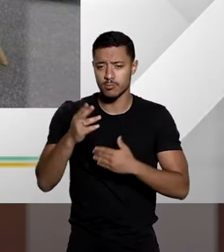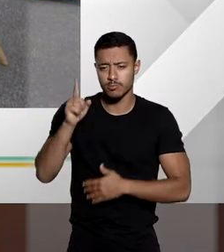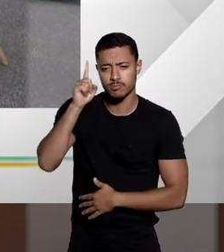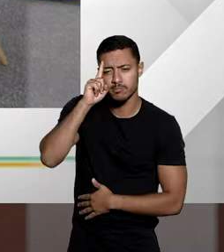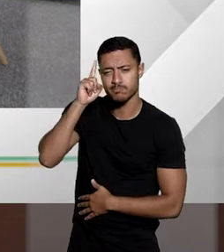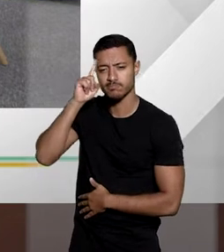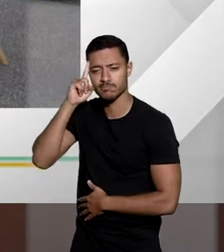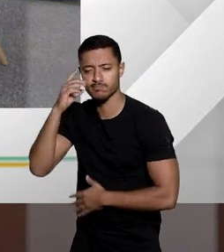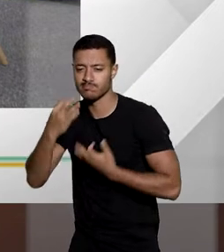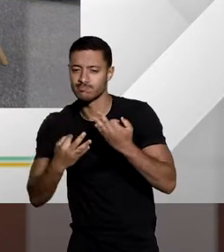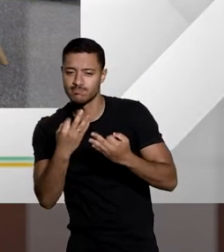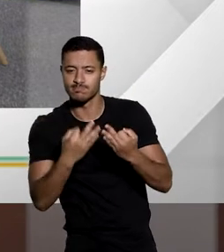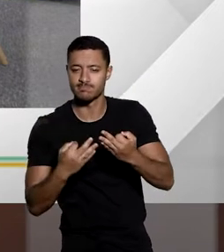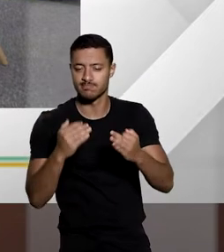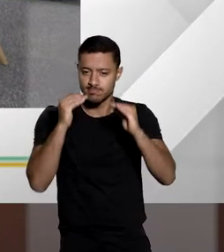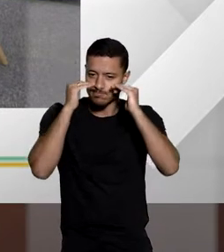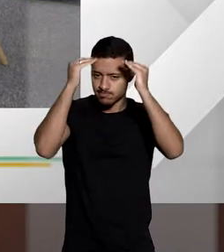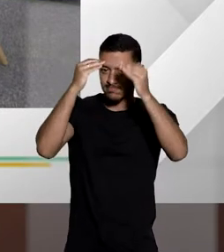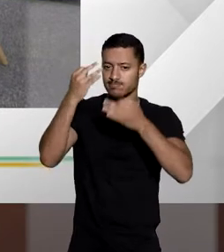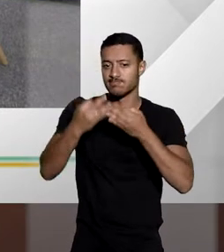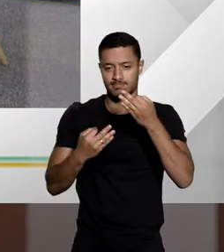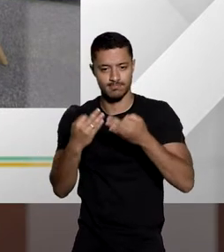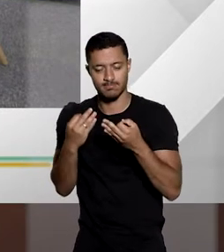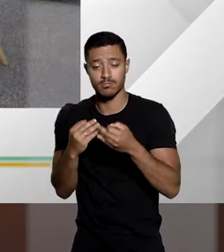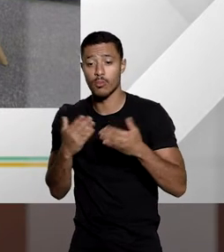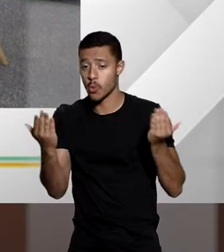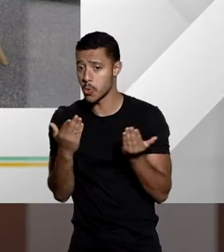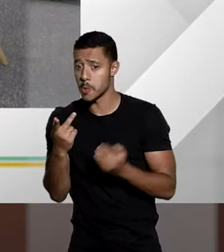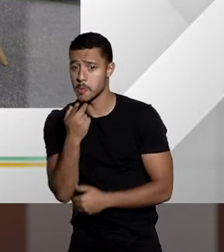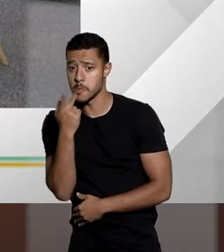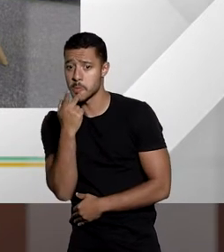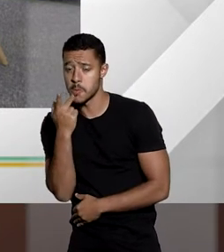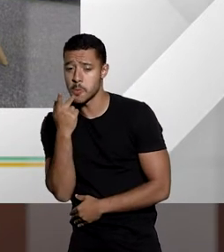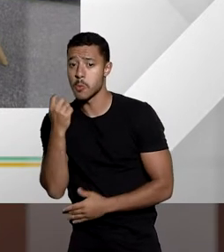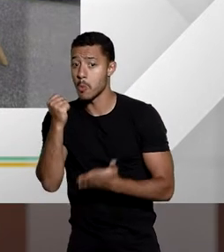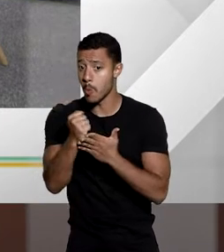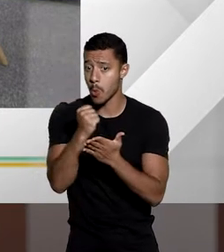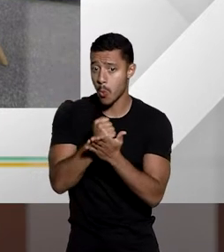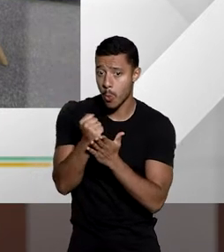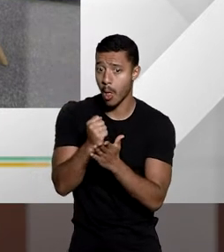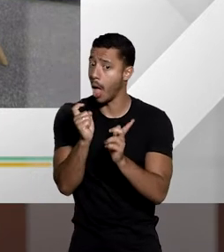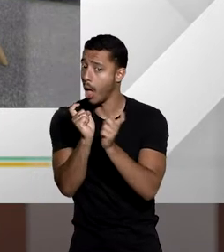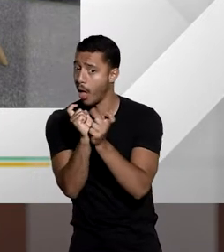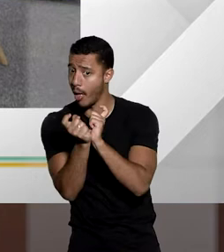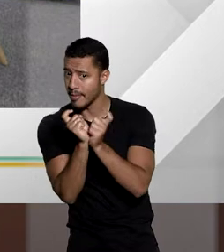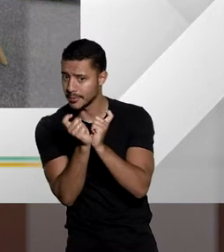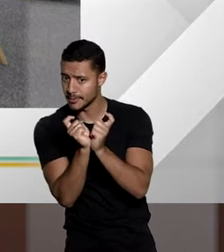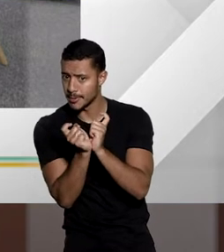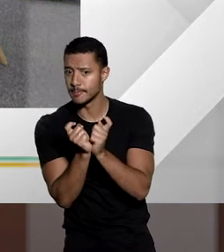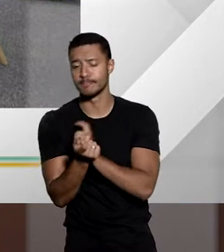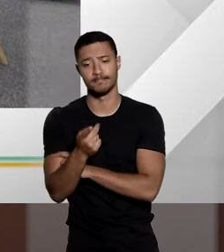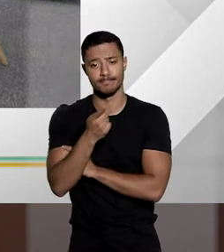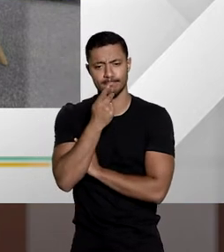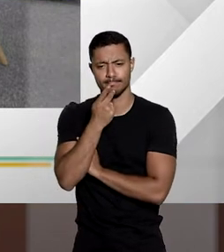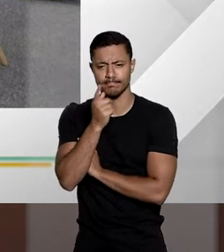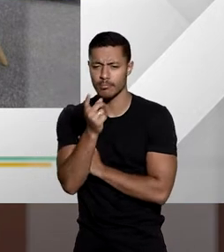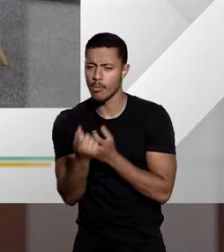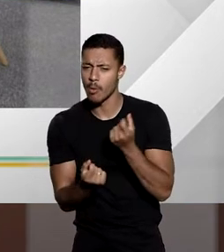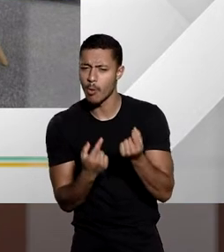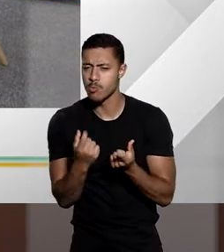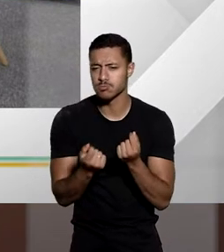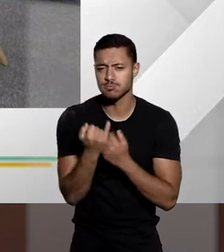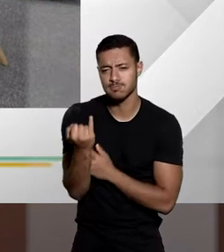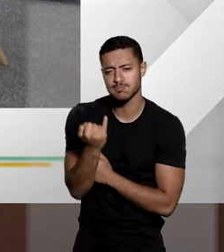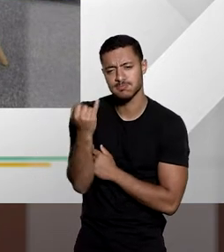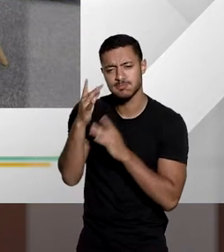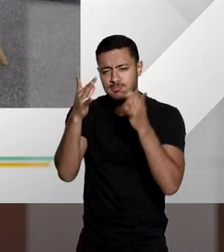de julgamentos do STJ. E hoje nós vamos falar sobre contratos administrativos, inclusive alguns dos